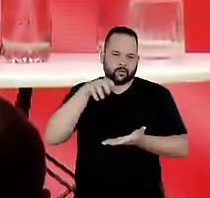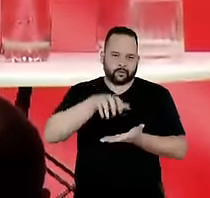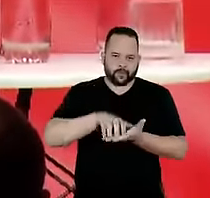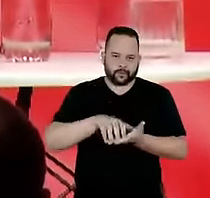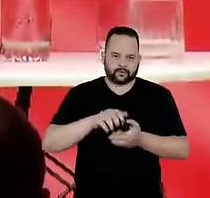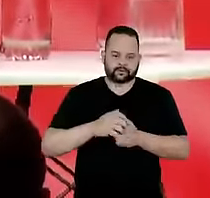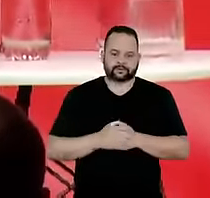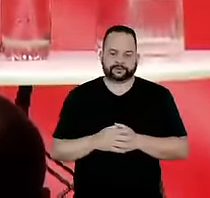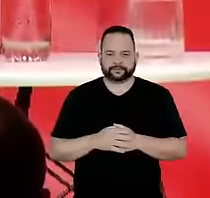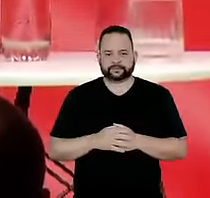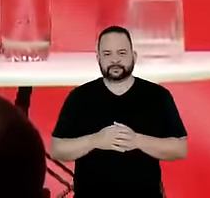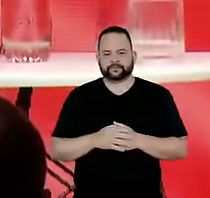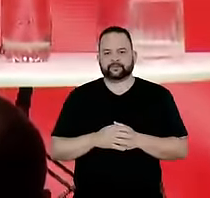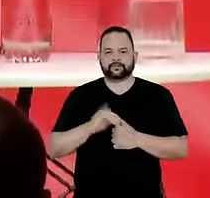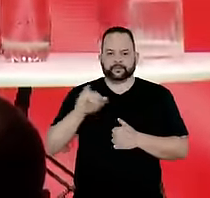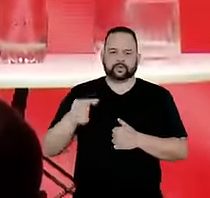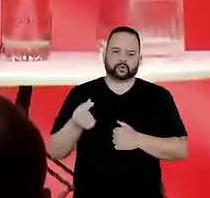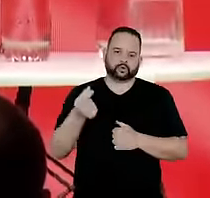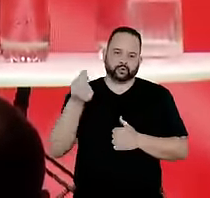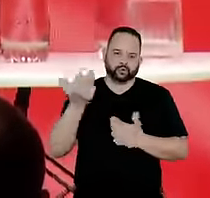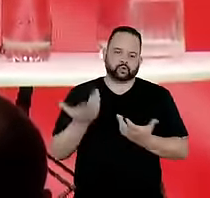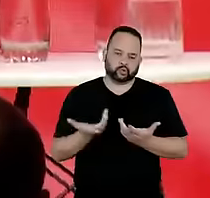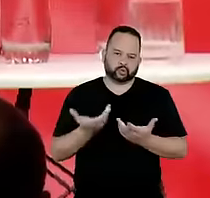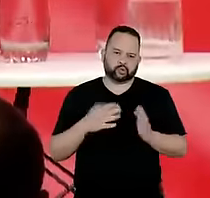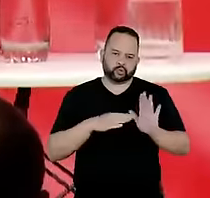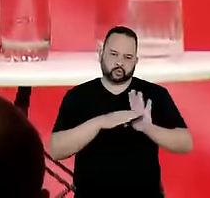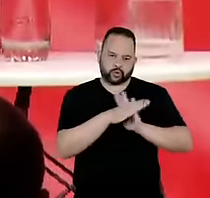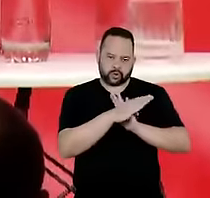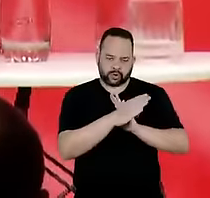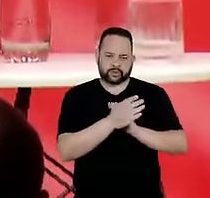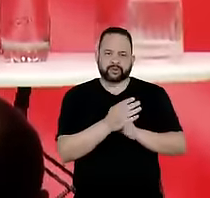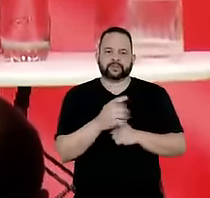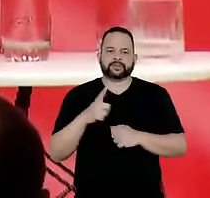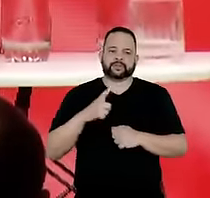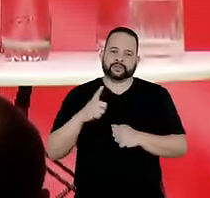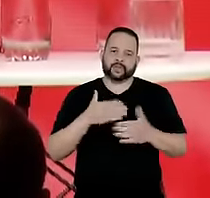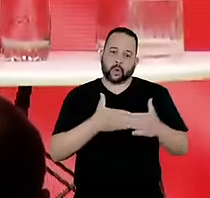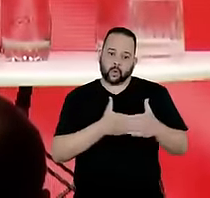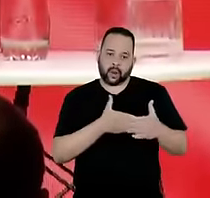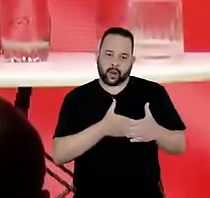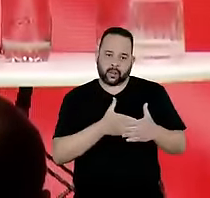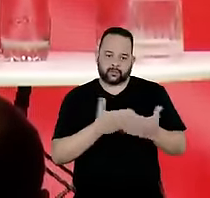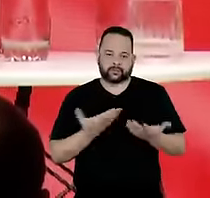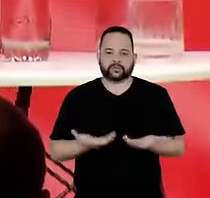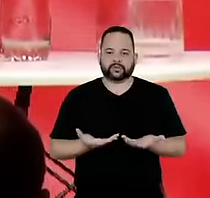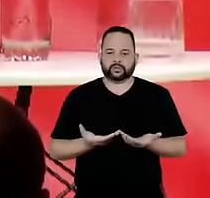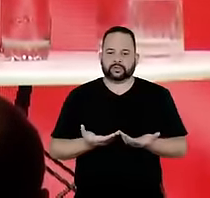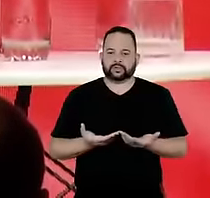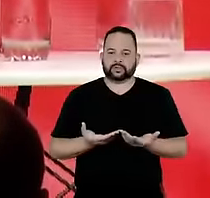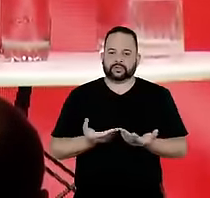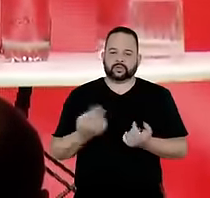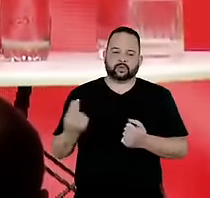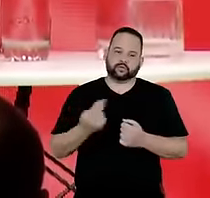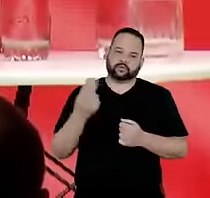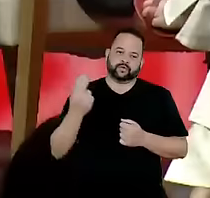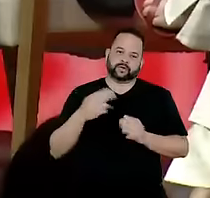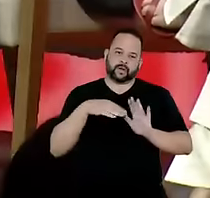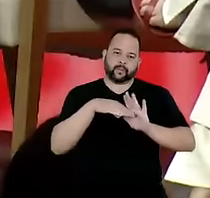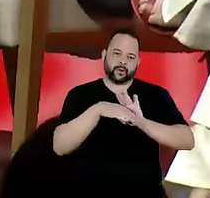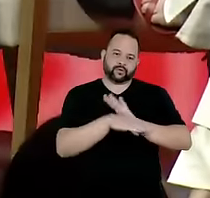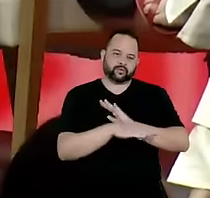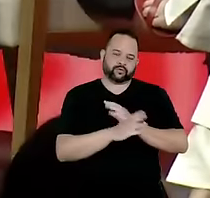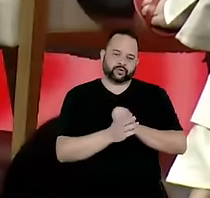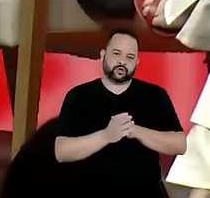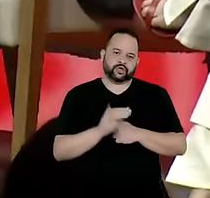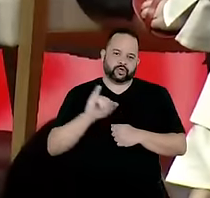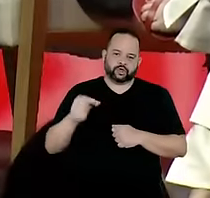americano impõe um piso aqui impõe uma restrição adicional você não vai conseguir cair juros por exemplo pro mesmo patamar americano